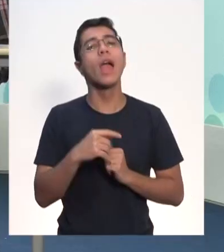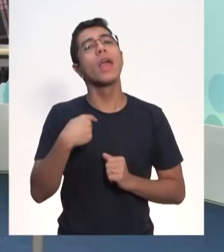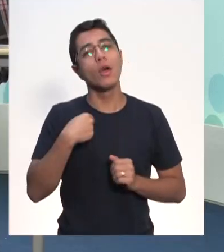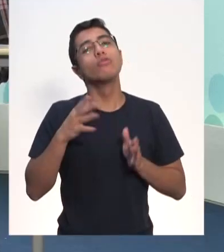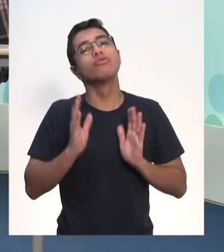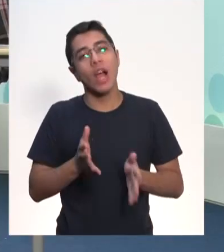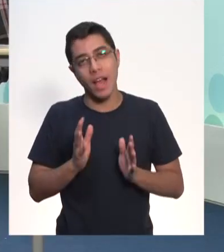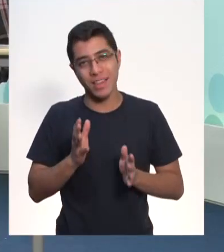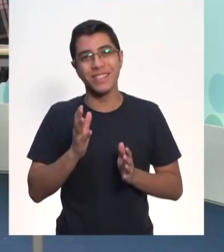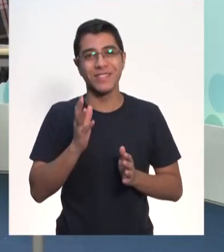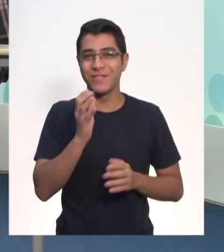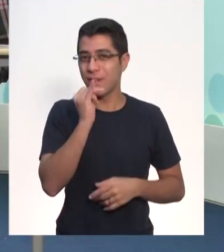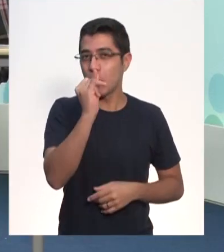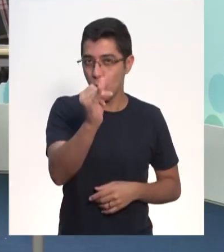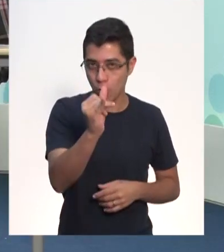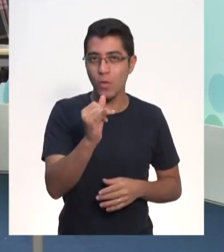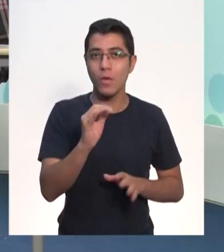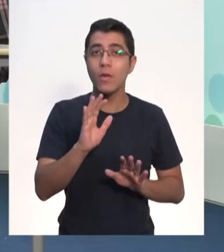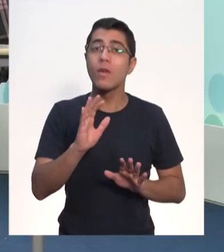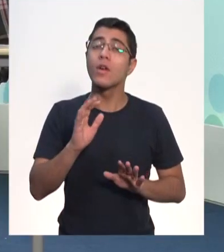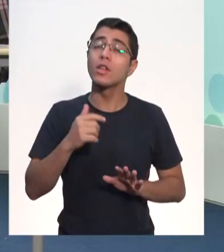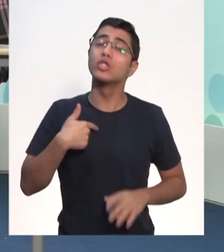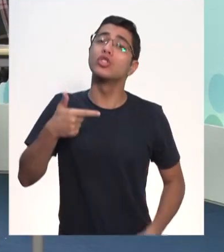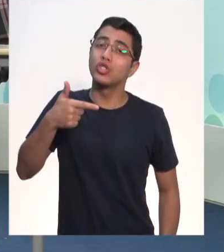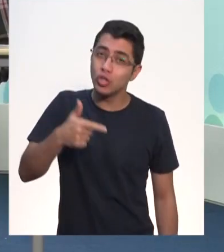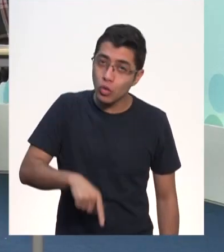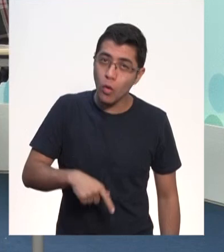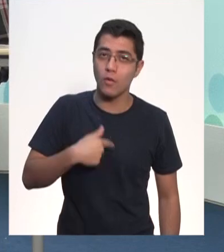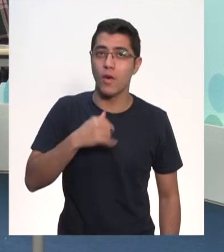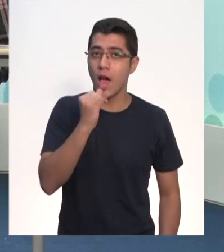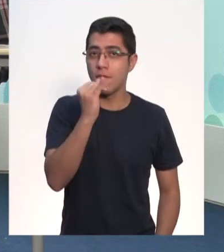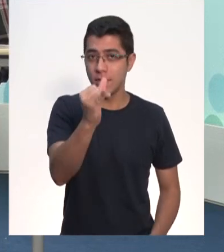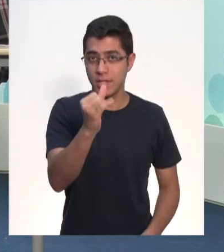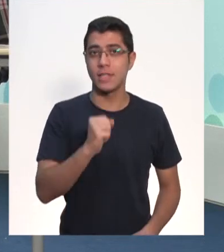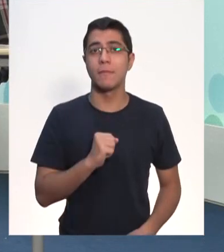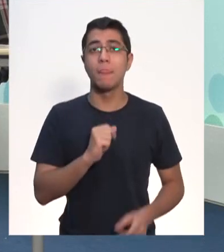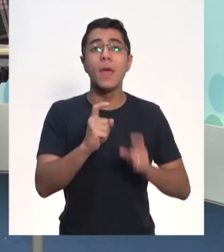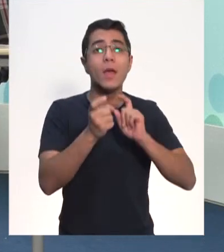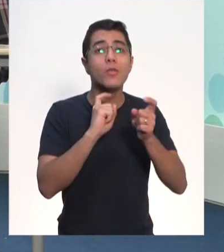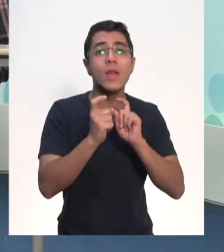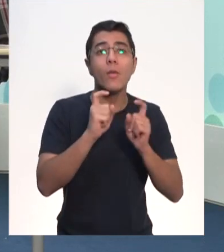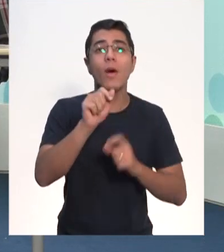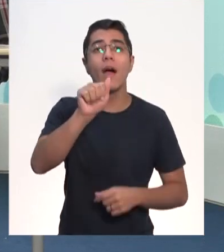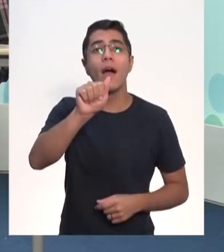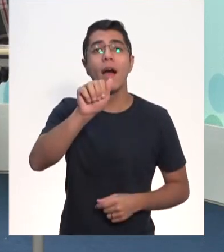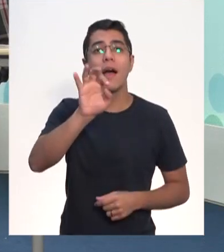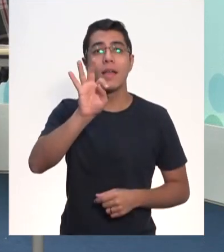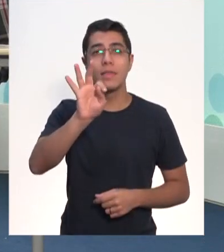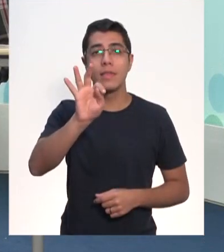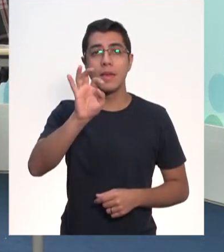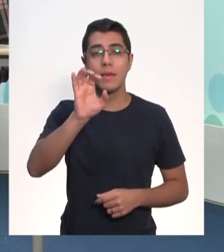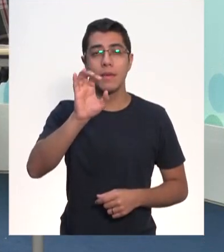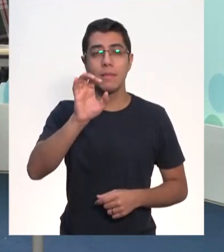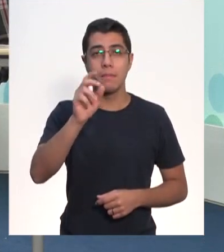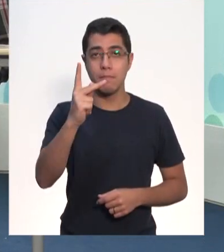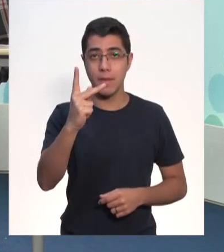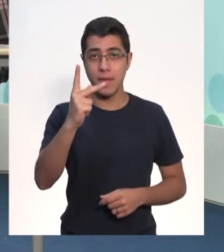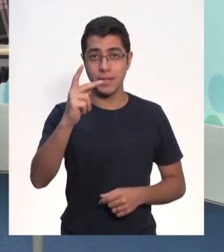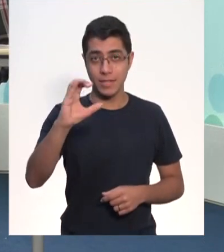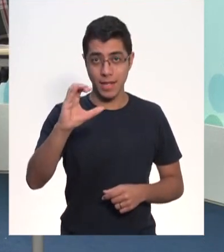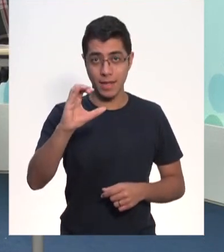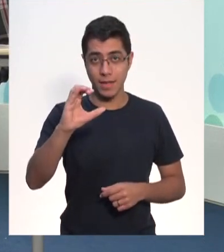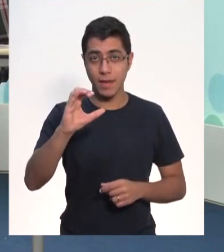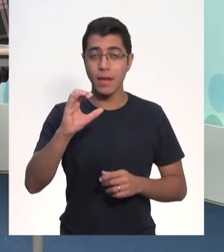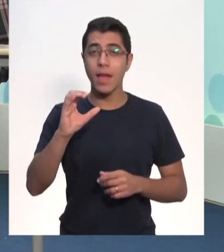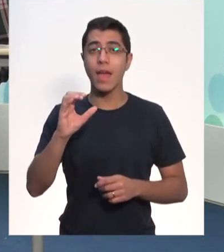apareceu aqui, reforço que sim, né, as ATPCs da EFAP, elas serão realizadas aqui pelo canal de formação